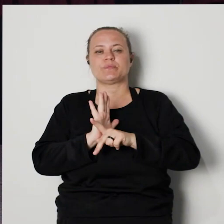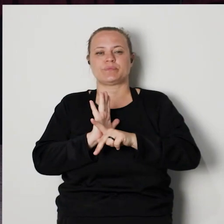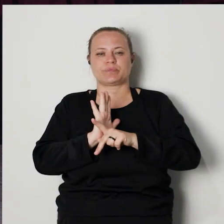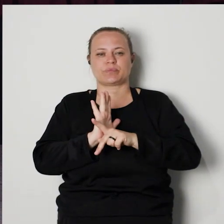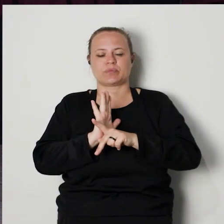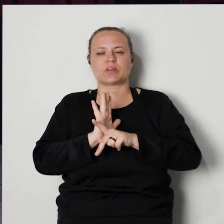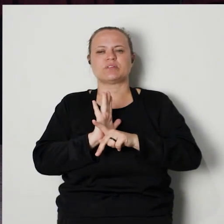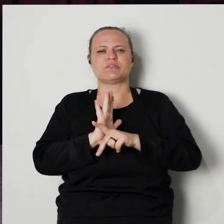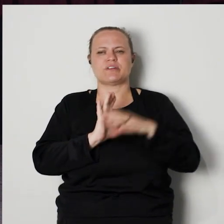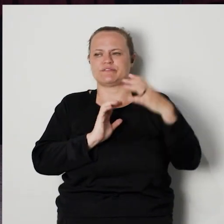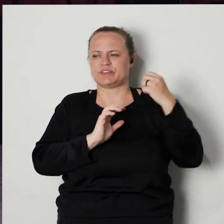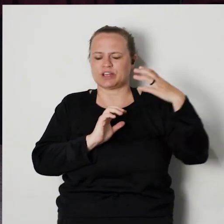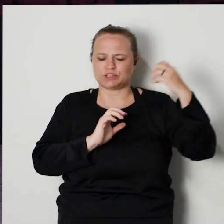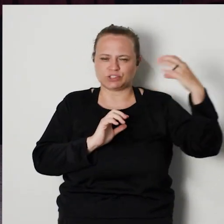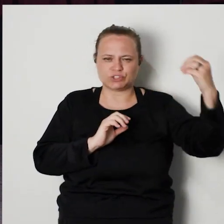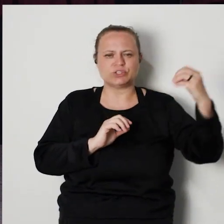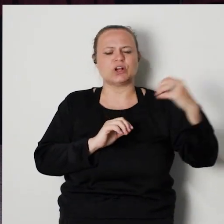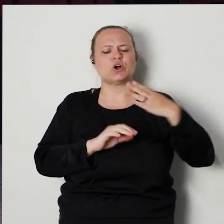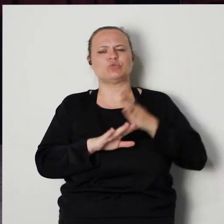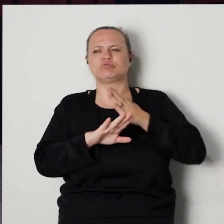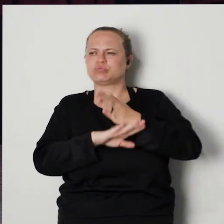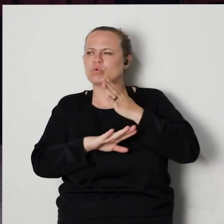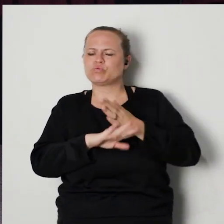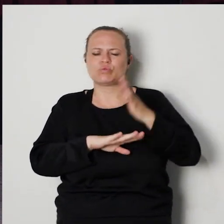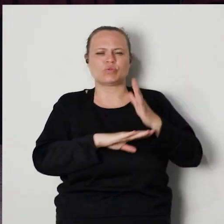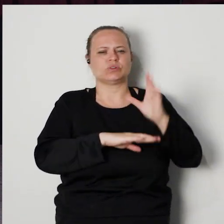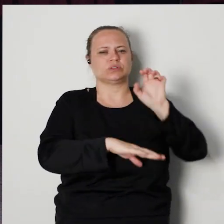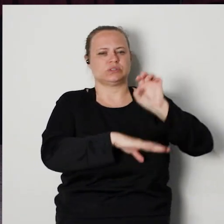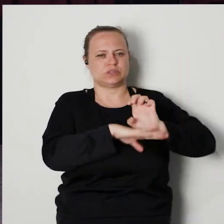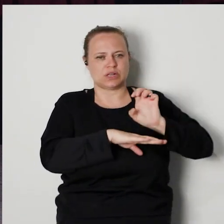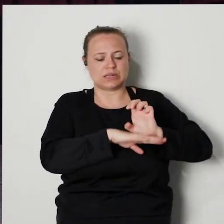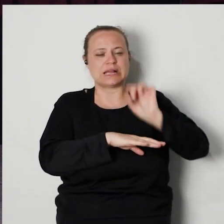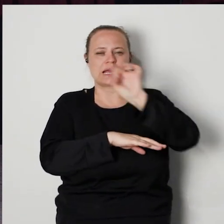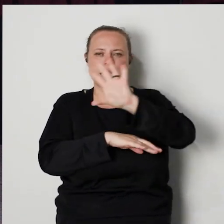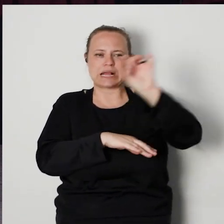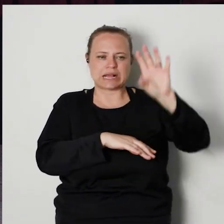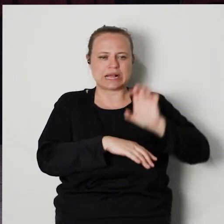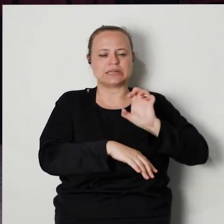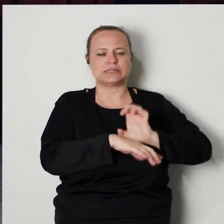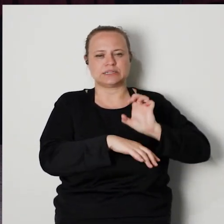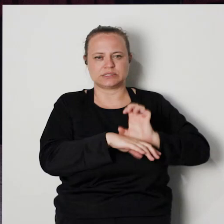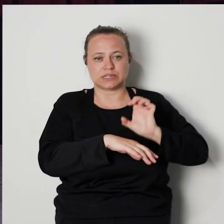assim, inicialmente 1 ano, né, nesse projeto,